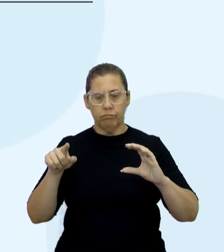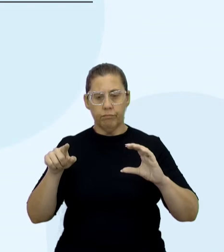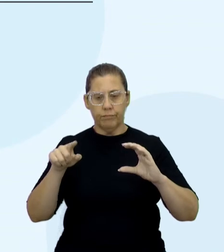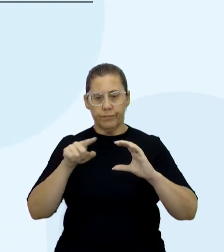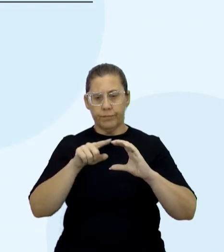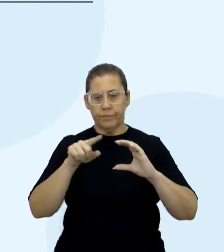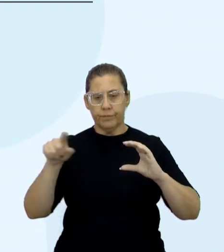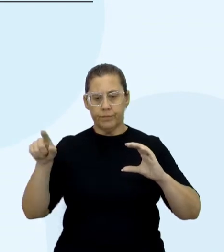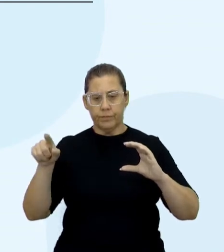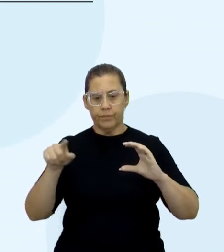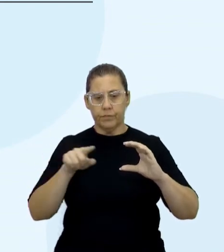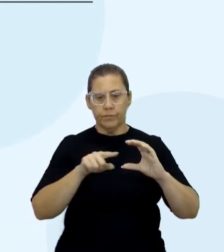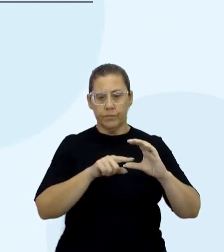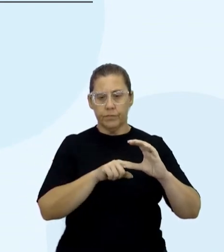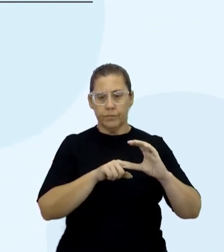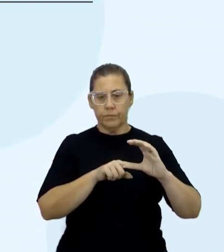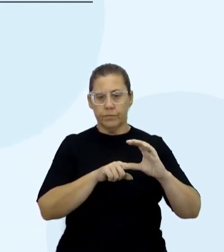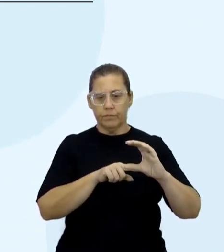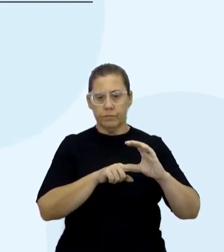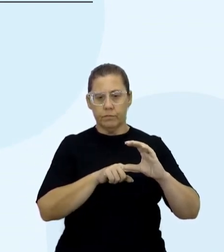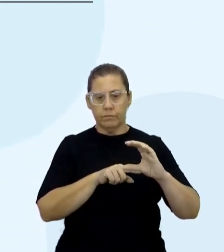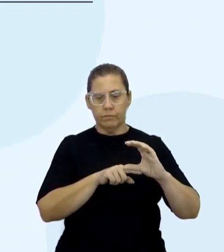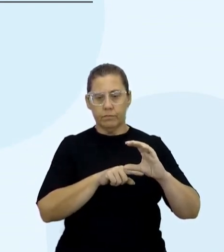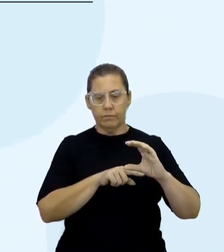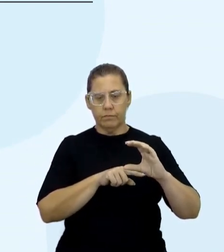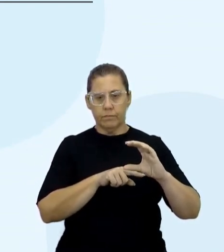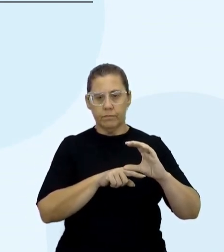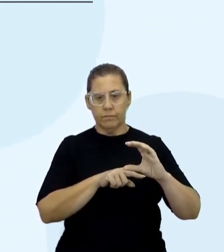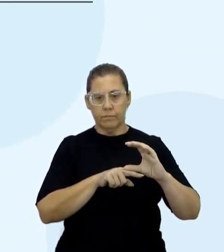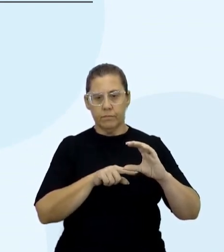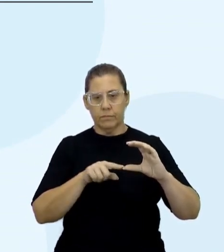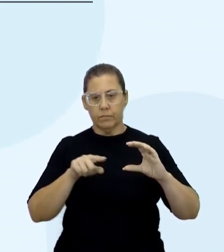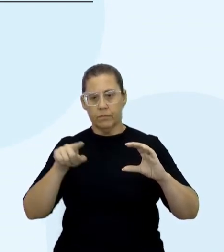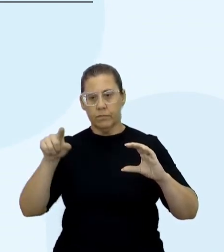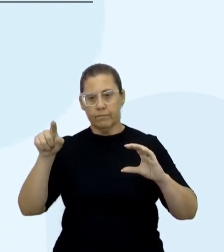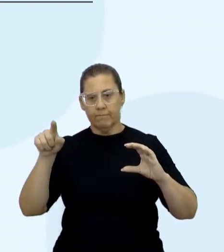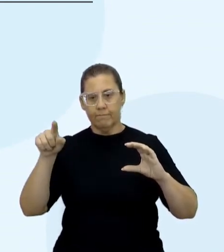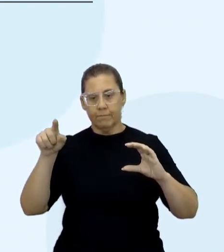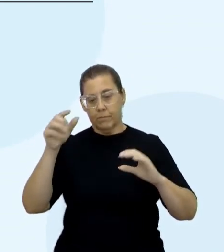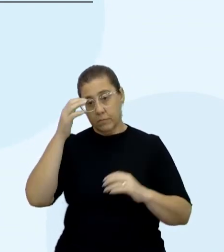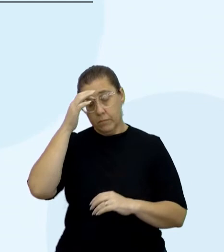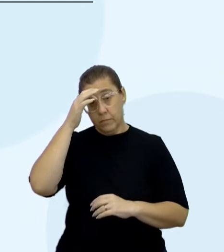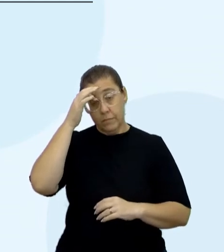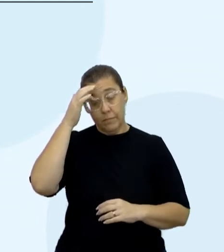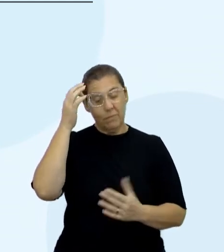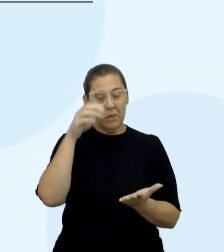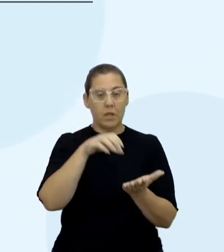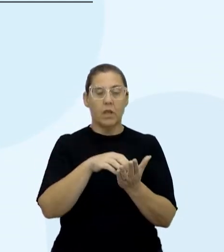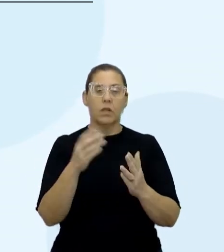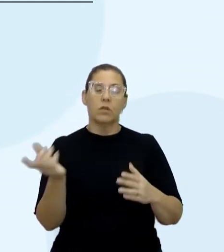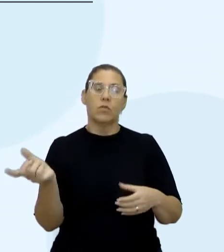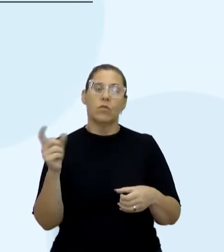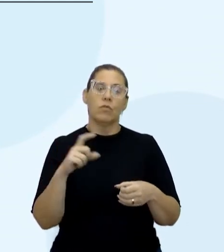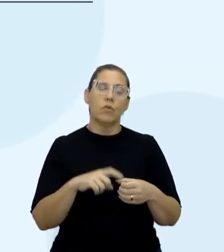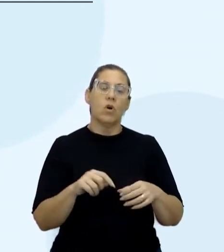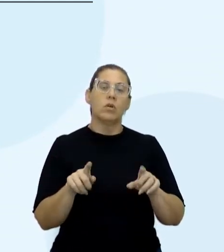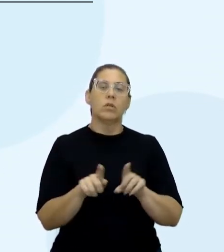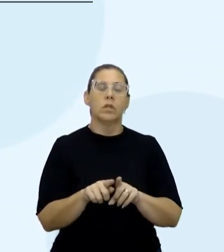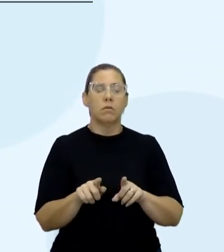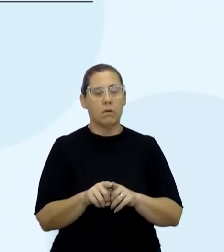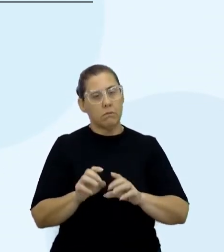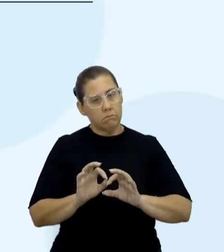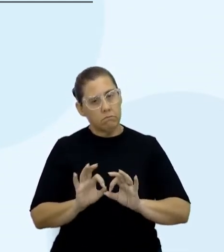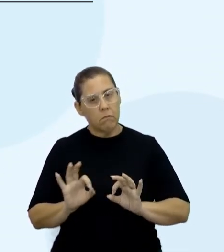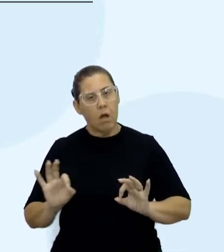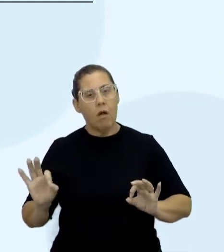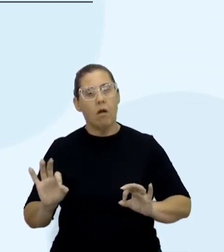paralelo passa pelo foco. Vou prolongar essa linha para dentro do espelho e vou usar centro, volta sobre si e também vou prolongar isso